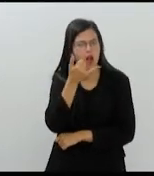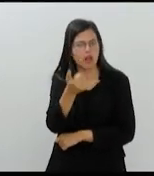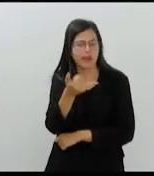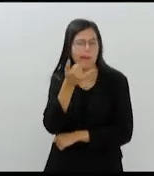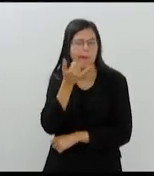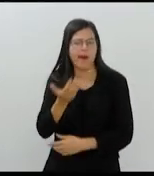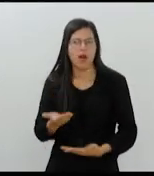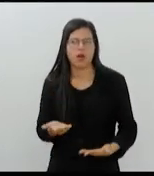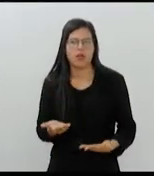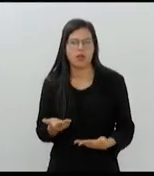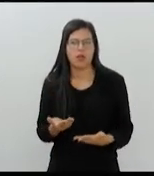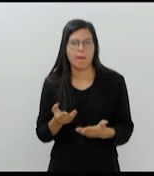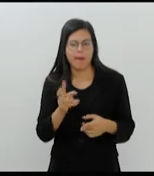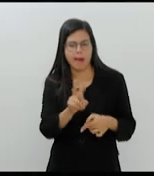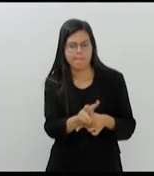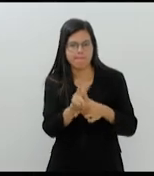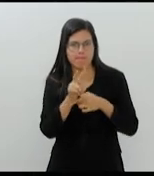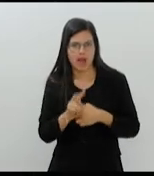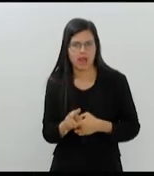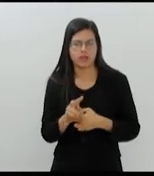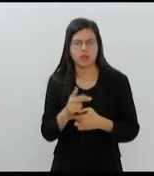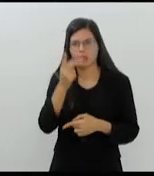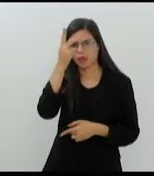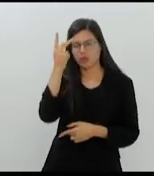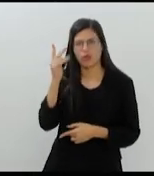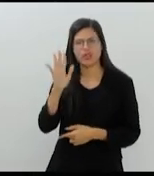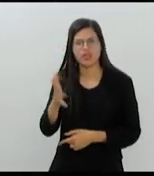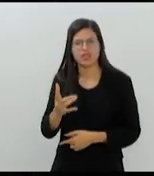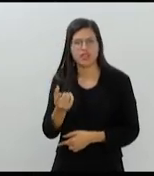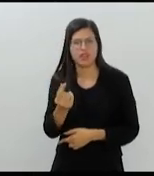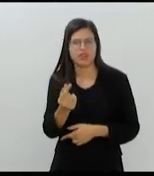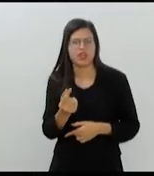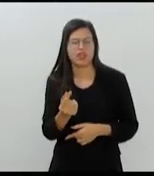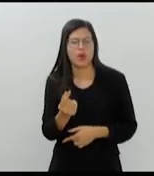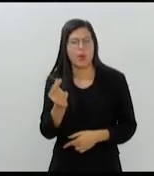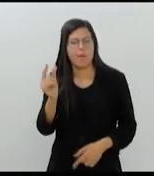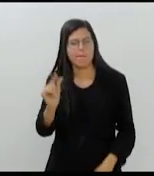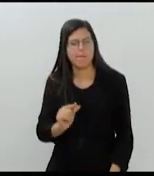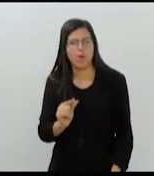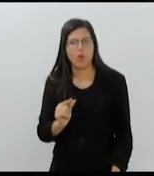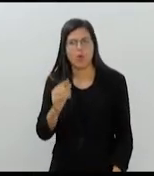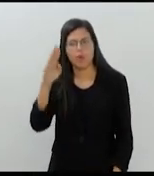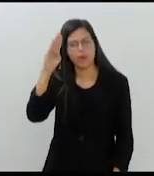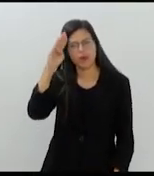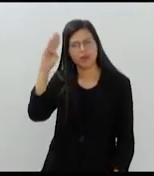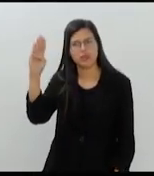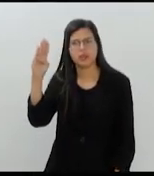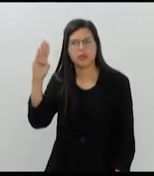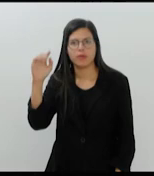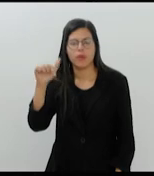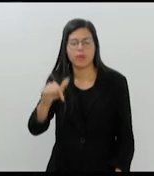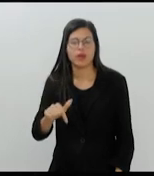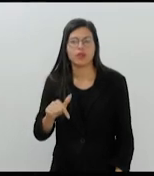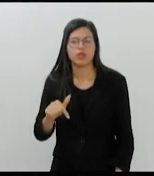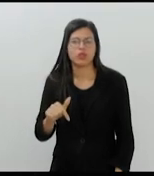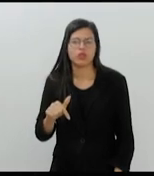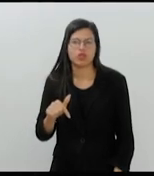extrair mais-valia de quem já ganha tão pouco, principalmente os funcionários